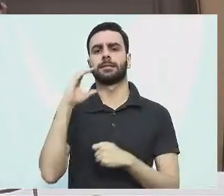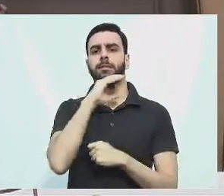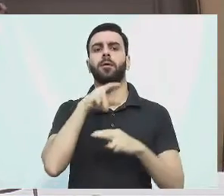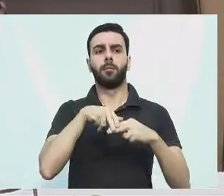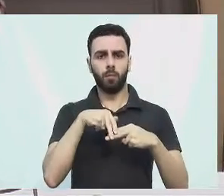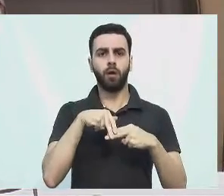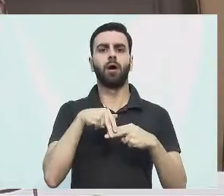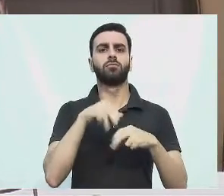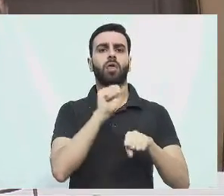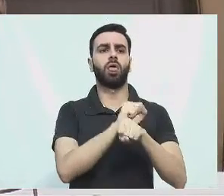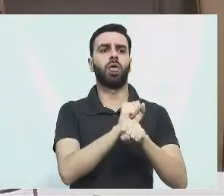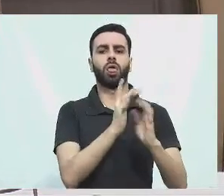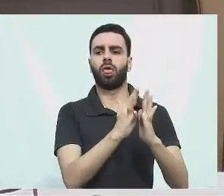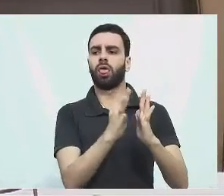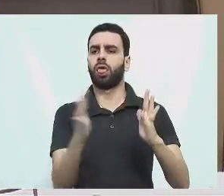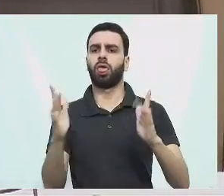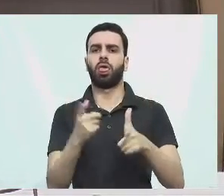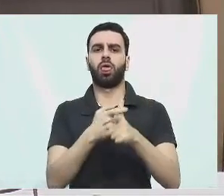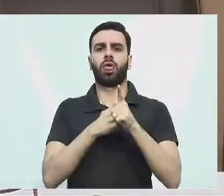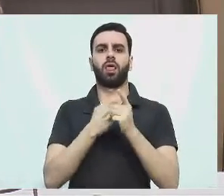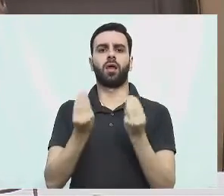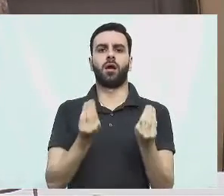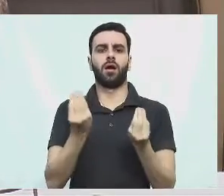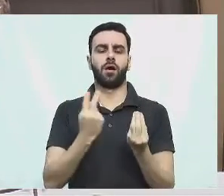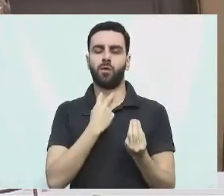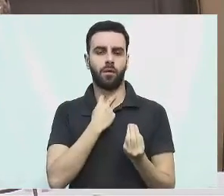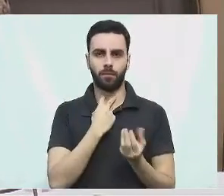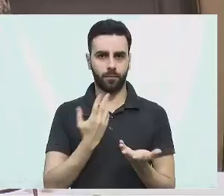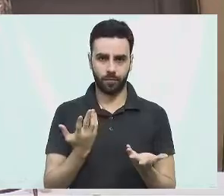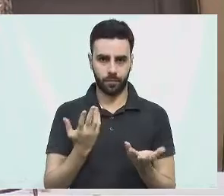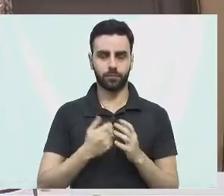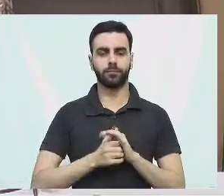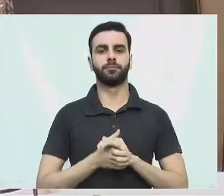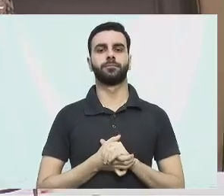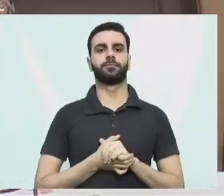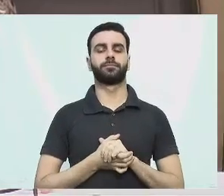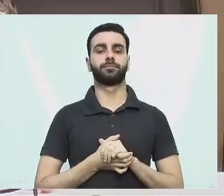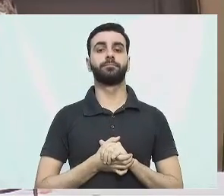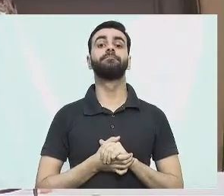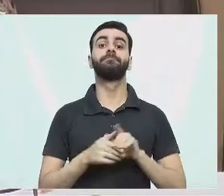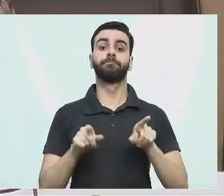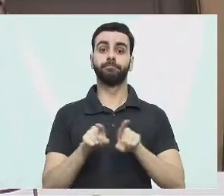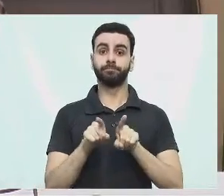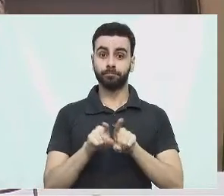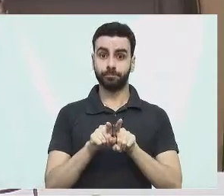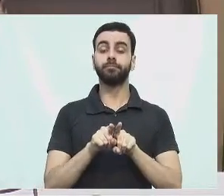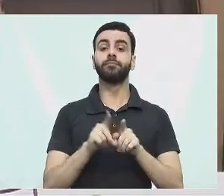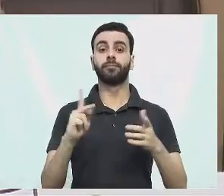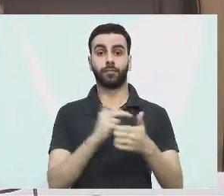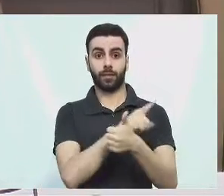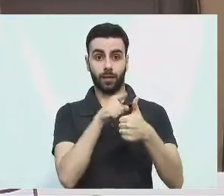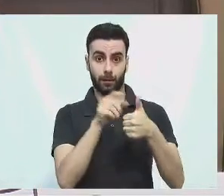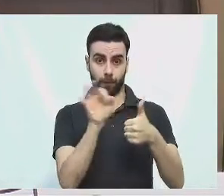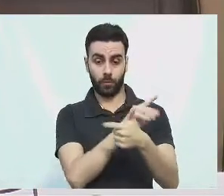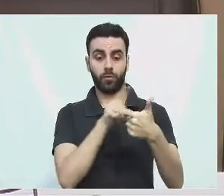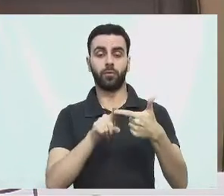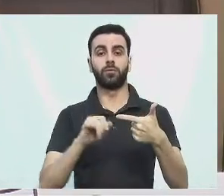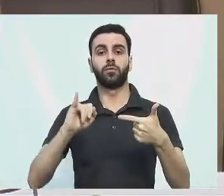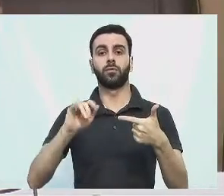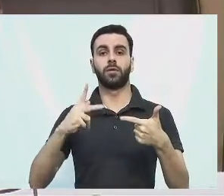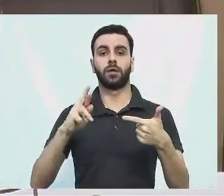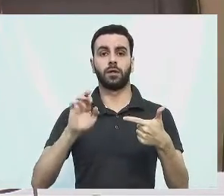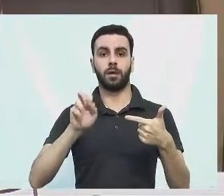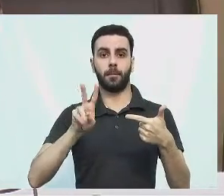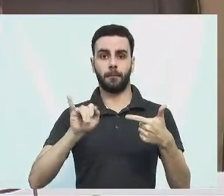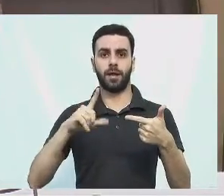esse lapso de gestão no nosso Instituto dos Servidores. Na sequência, nos veio o IPREV hoje com